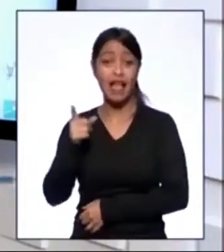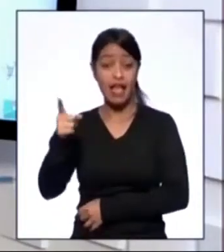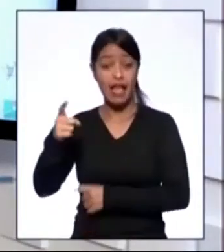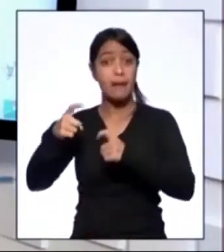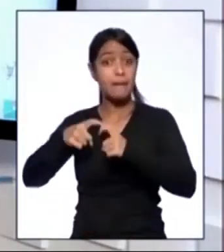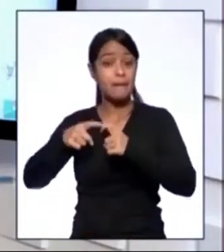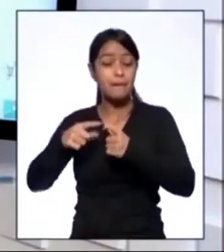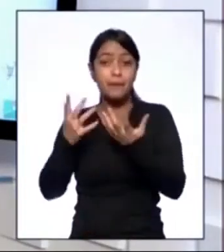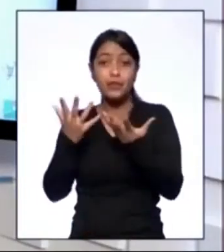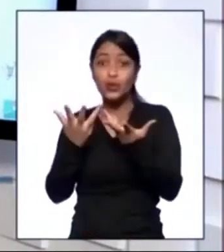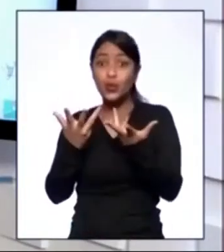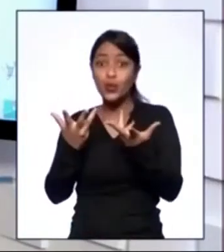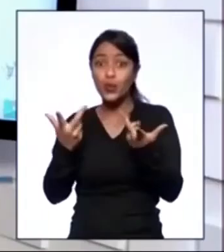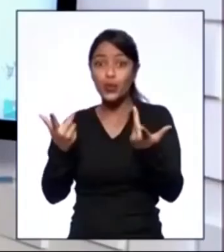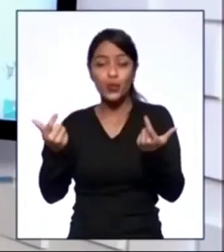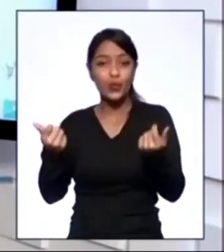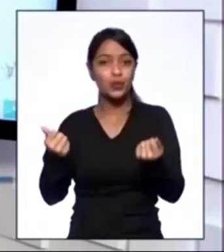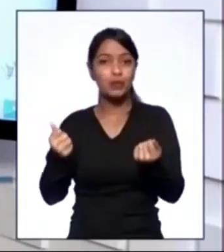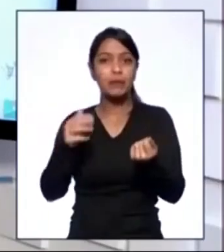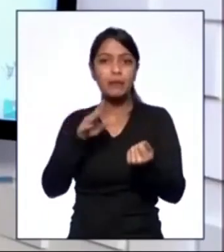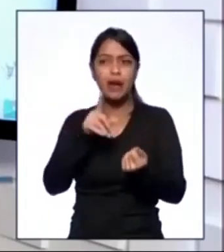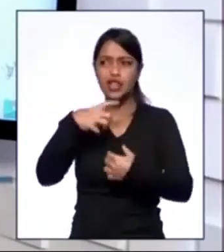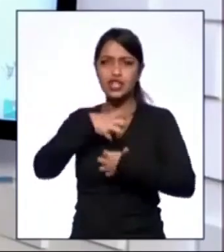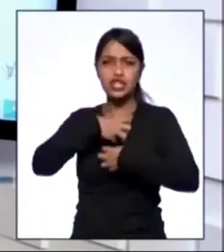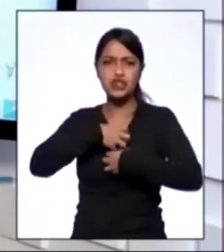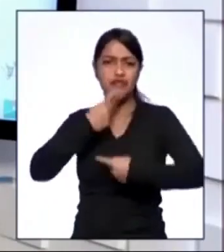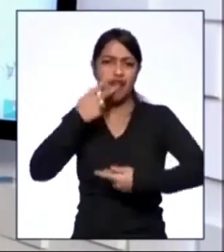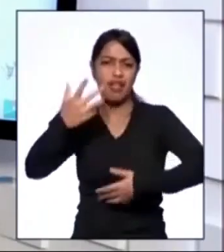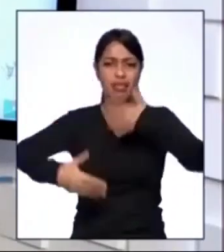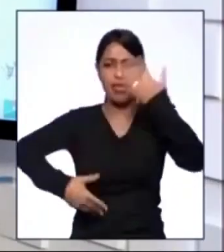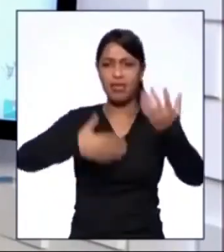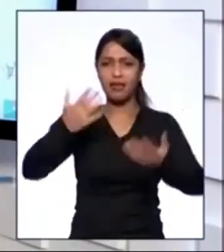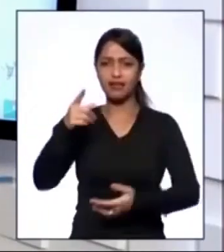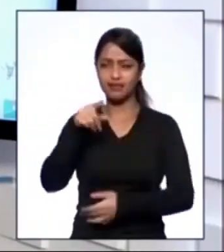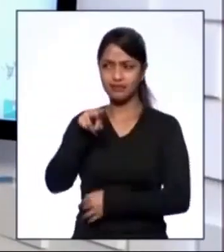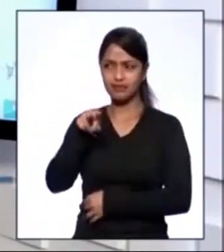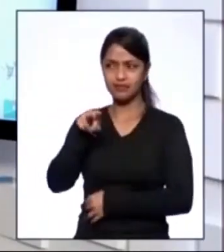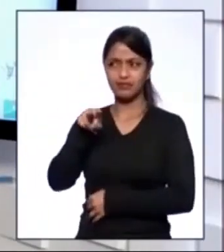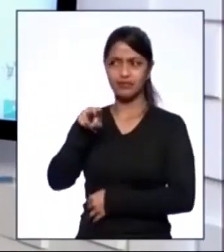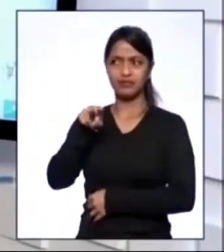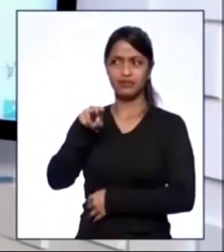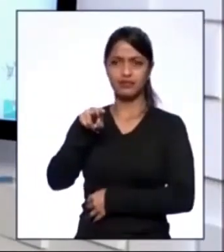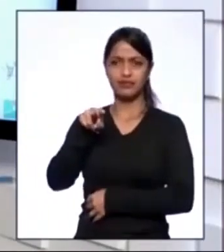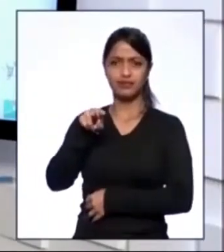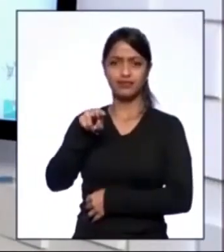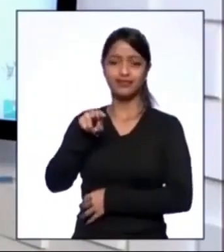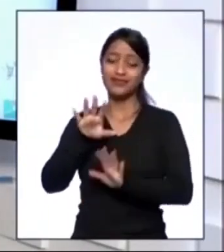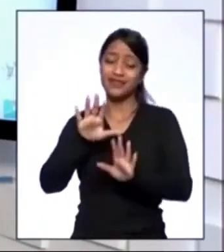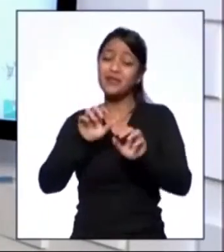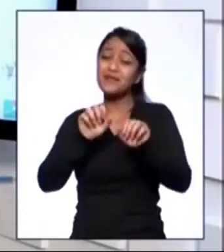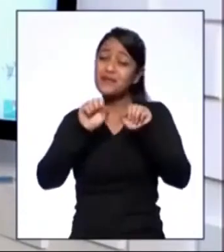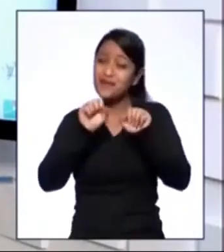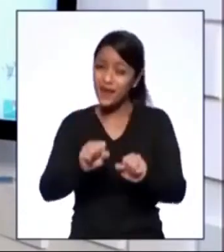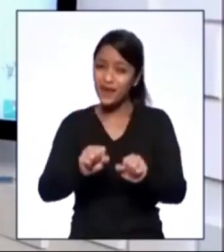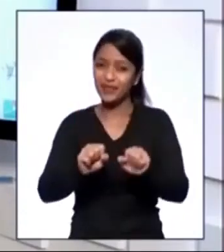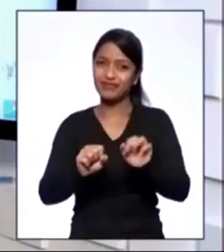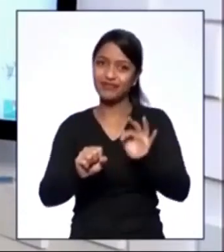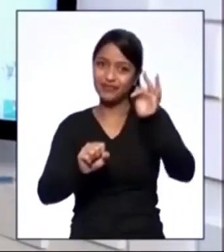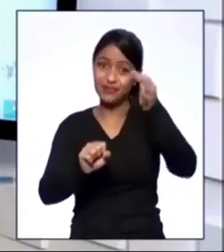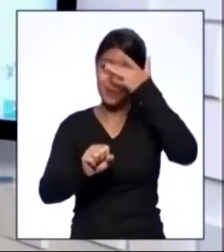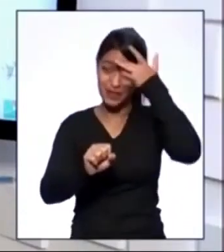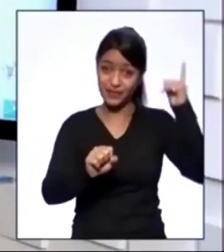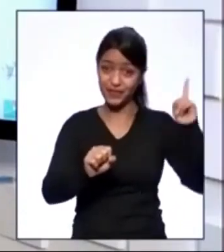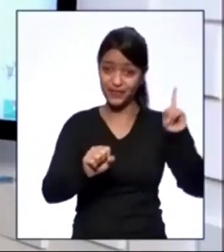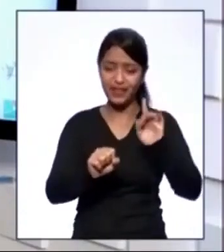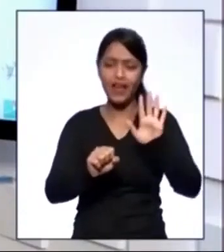espetacular, você não vai sair com essa impressão. Talvez algum dia alguém diga para você, não, o fulano ele fala assim, de um jeito meio despojado, mas o cara